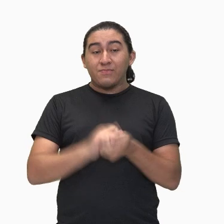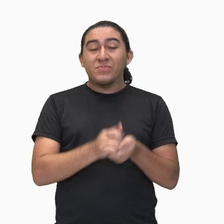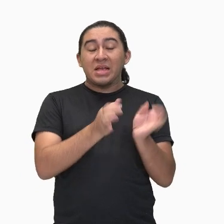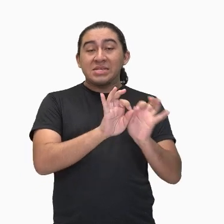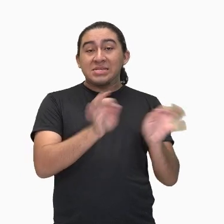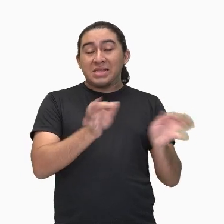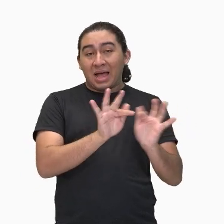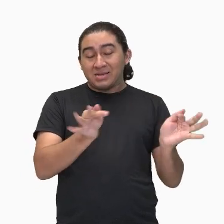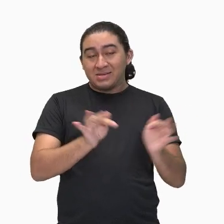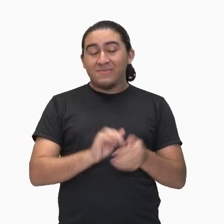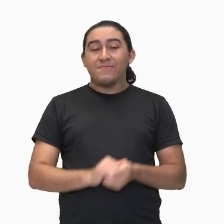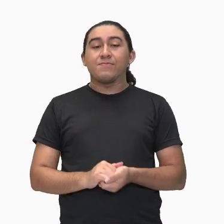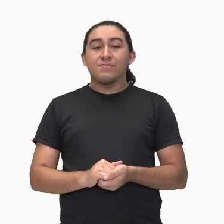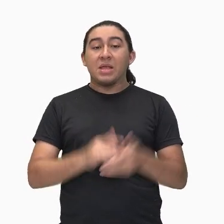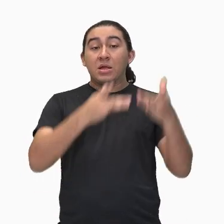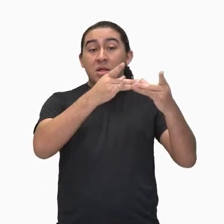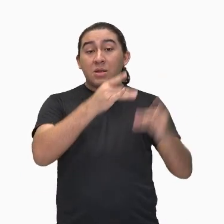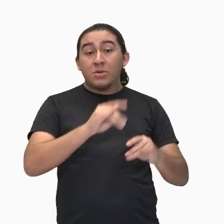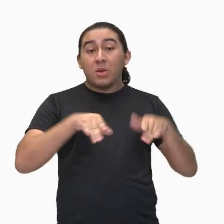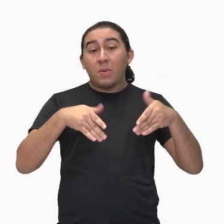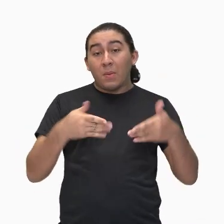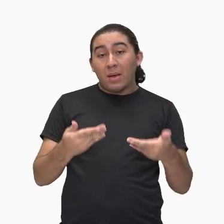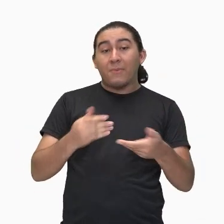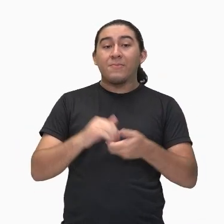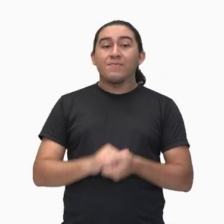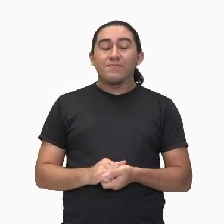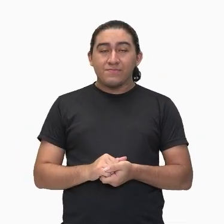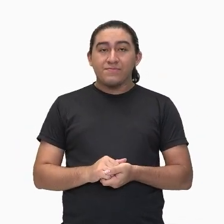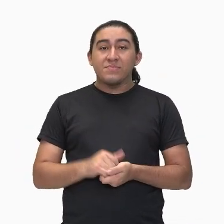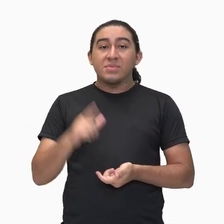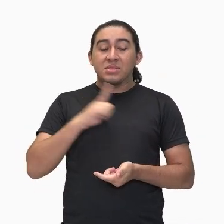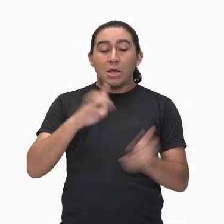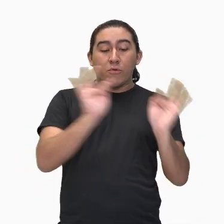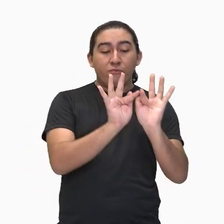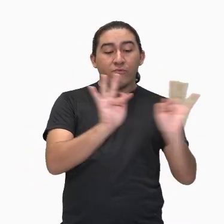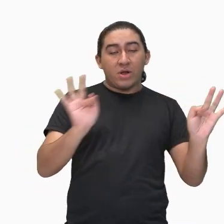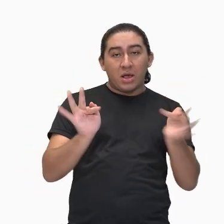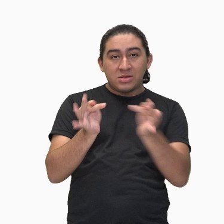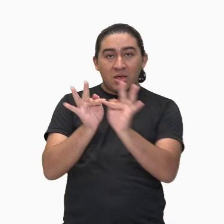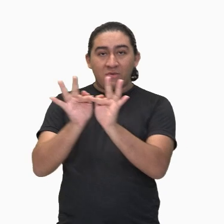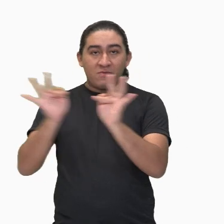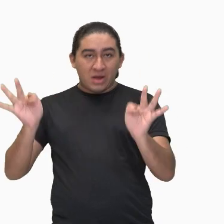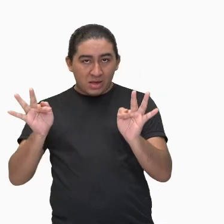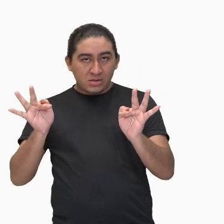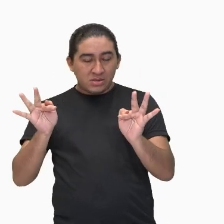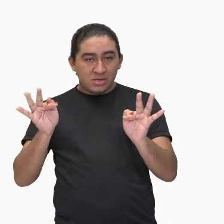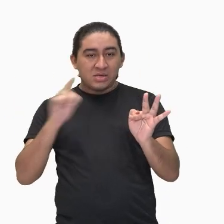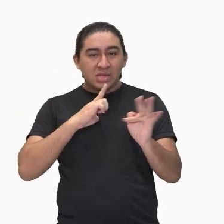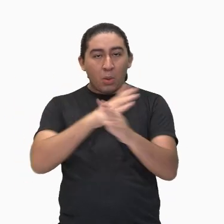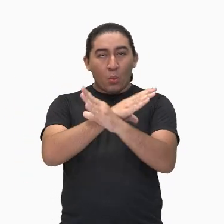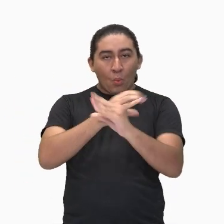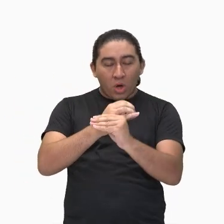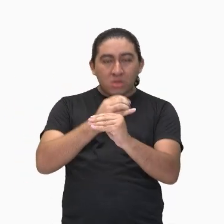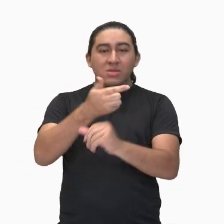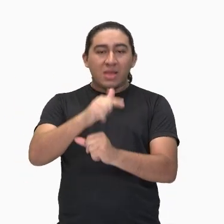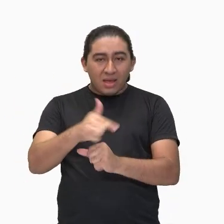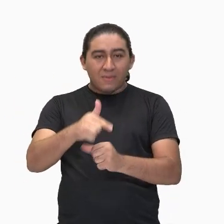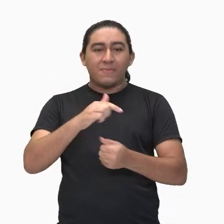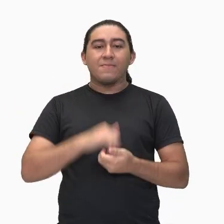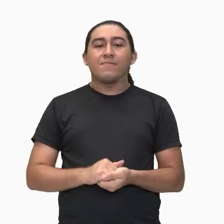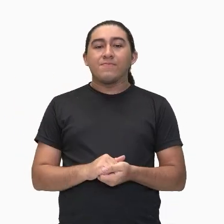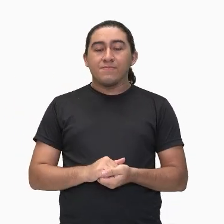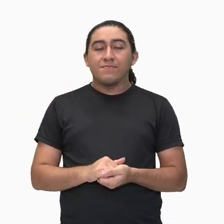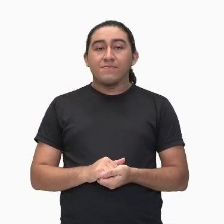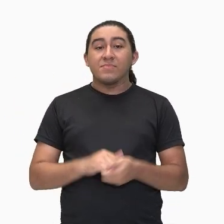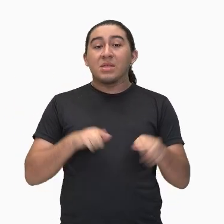sintaxe. Detalhando este objeto, vamos trabalhar com o período composto por coordenação, em especial as